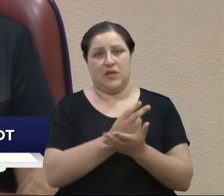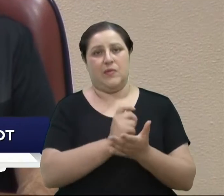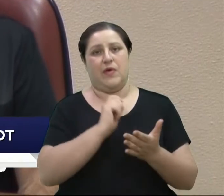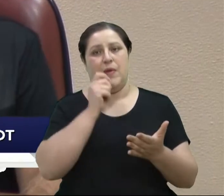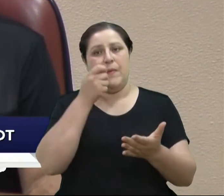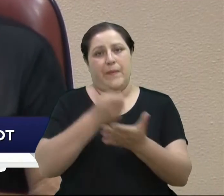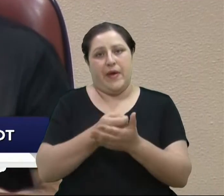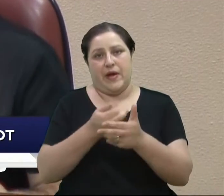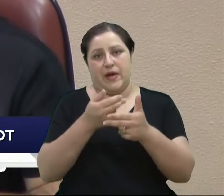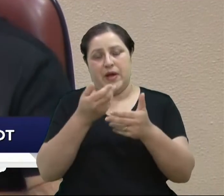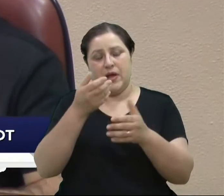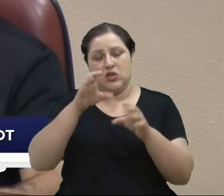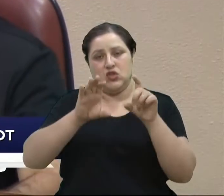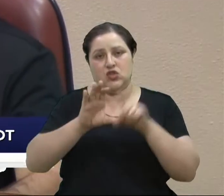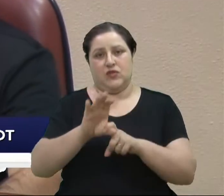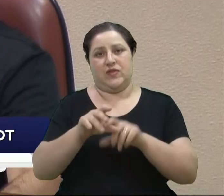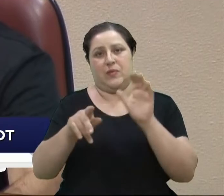região.